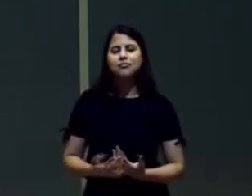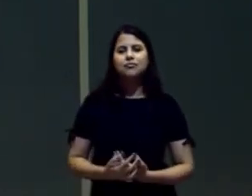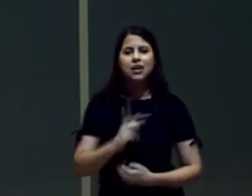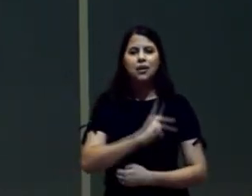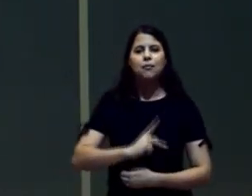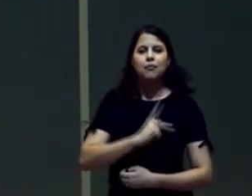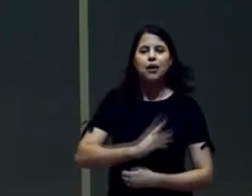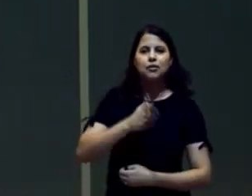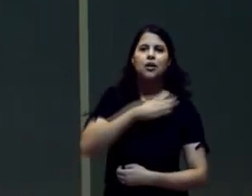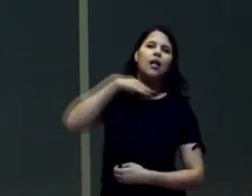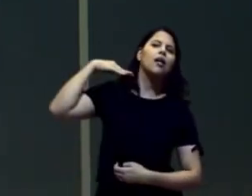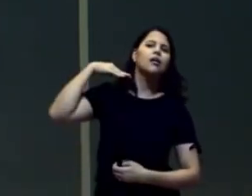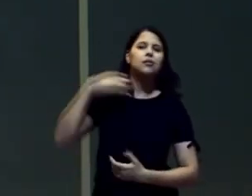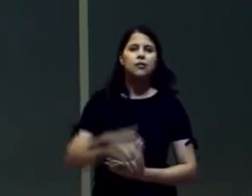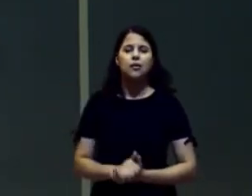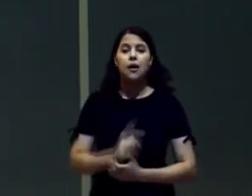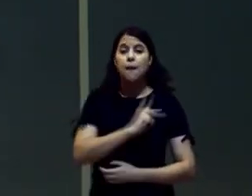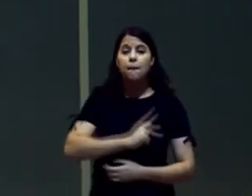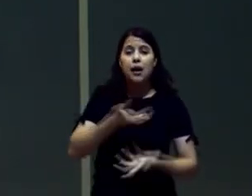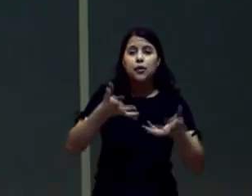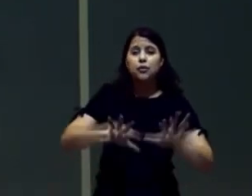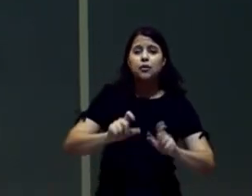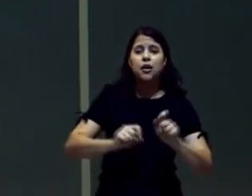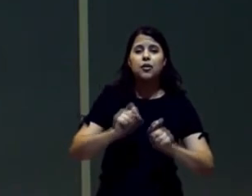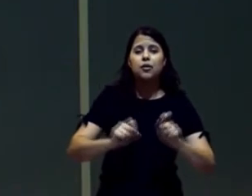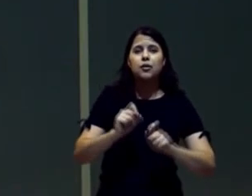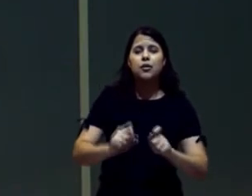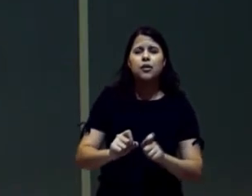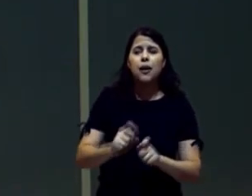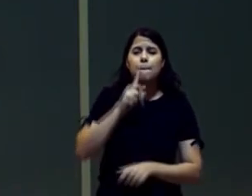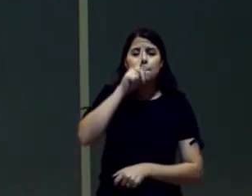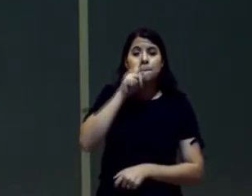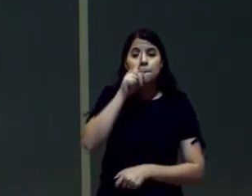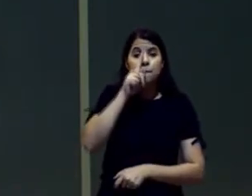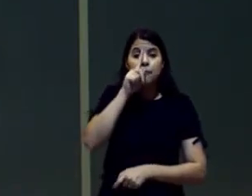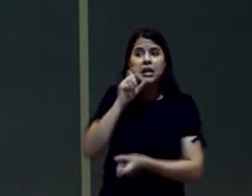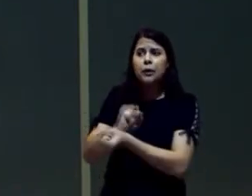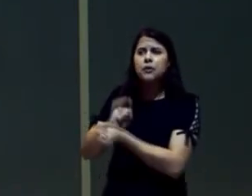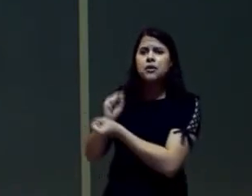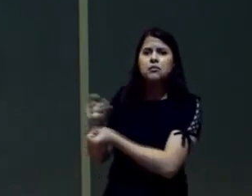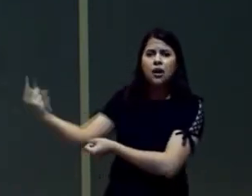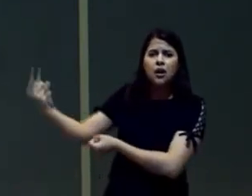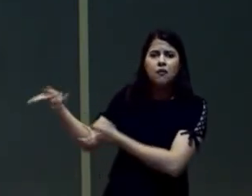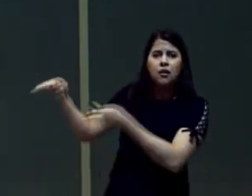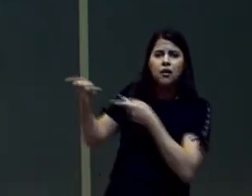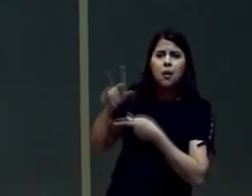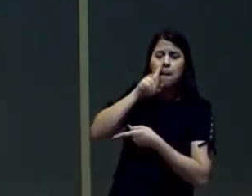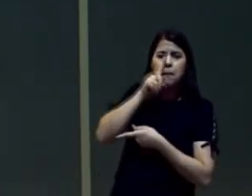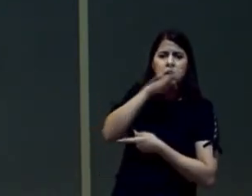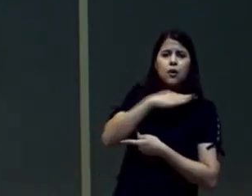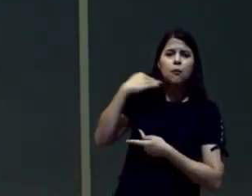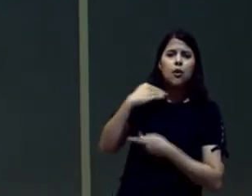a Roma. Paulo não queria de nenhuma maneira correr o risco de não transmitir a Timóteo